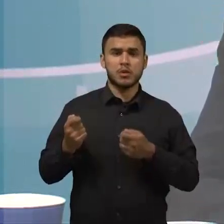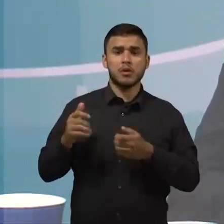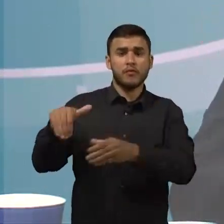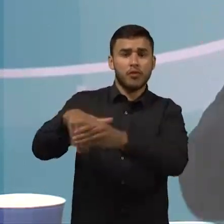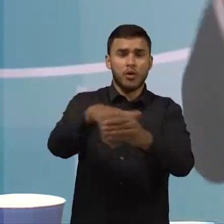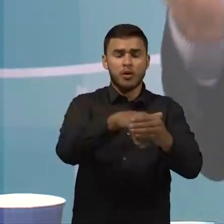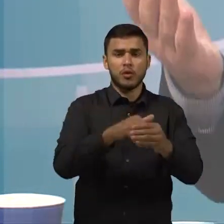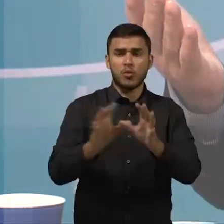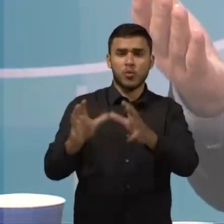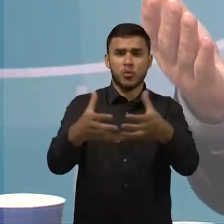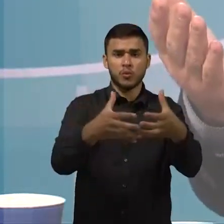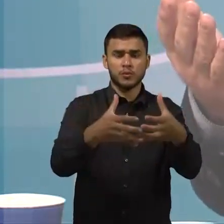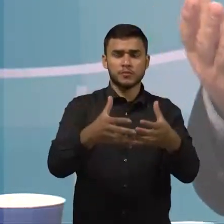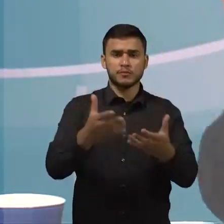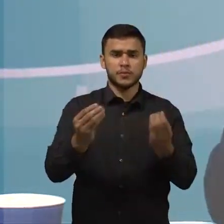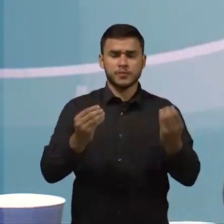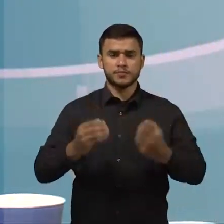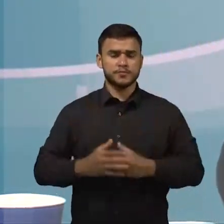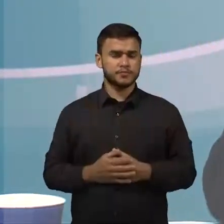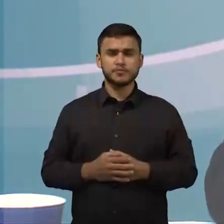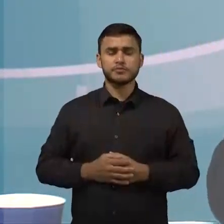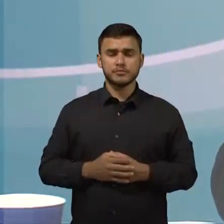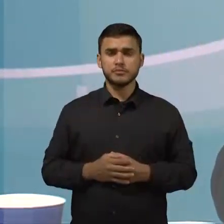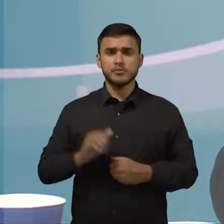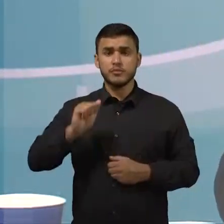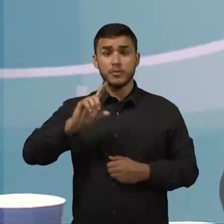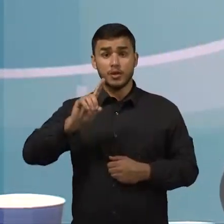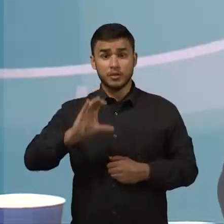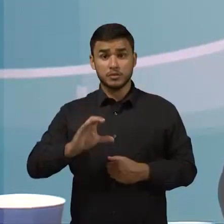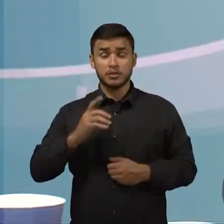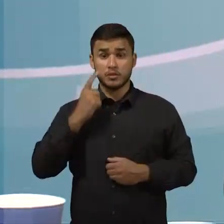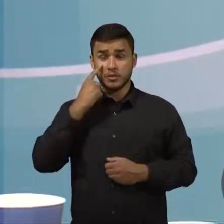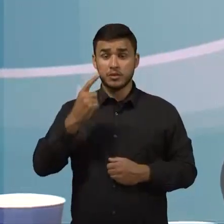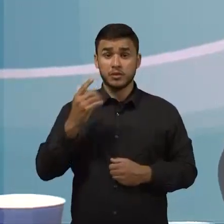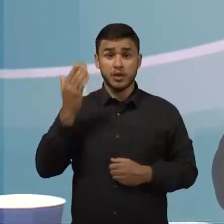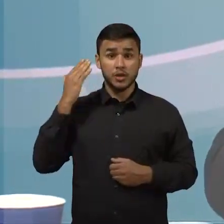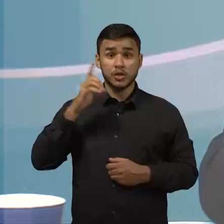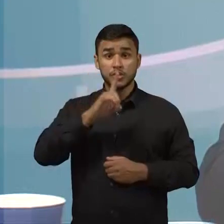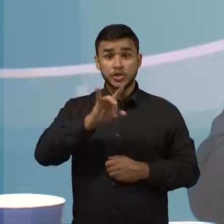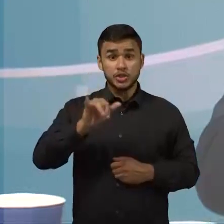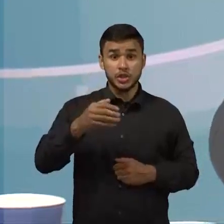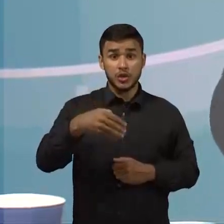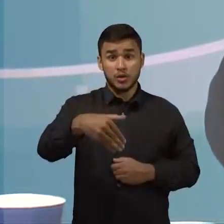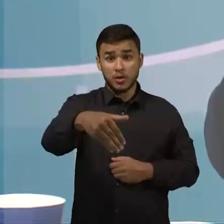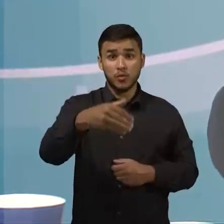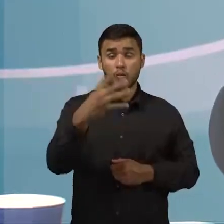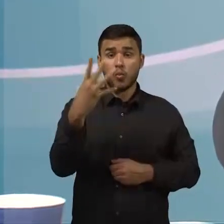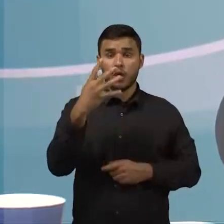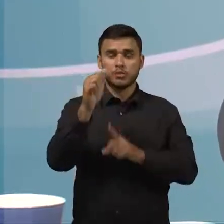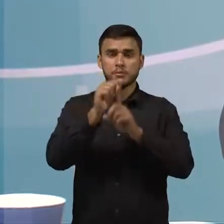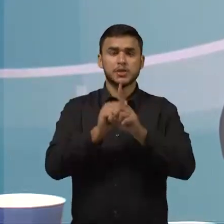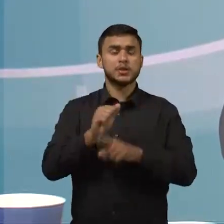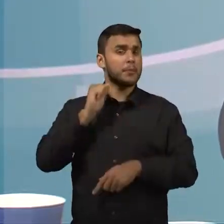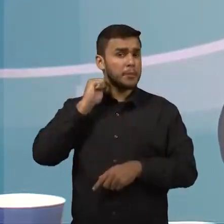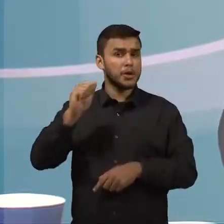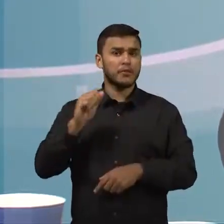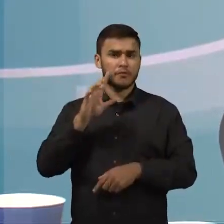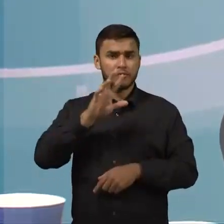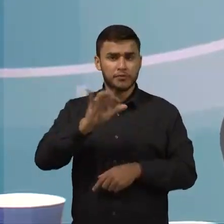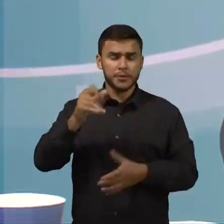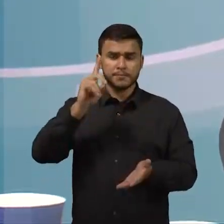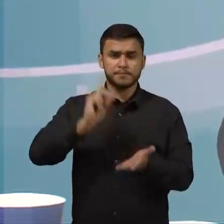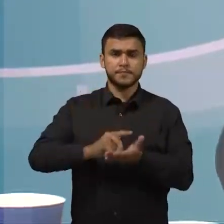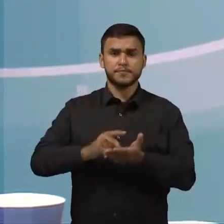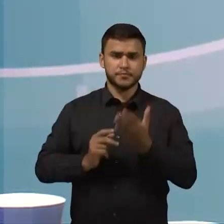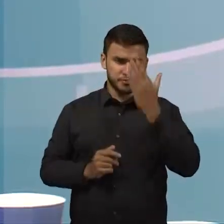coletiva, para pautar um ADC, porque o que decidiram no dia 4 de abril, provavelmente vai ser